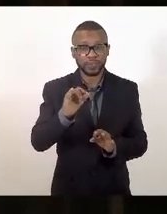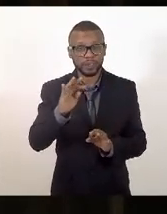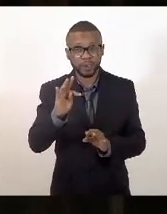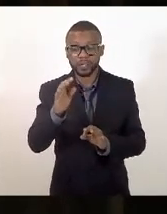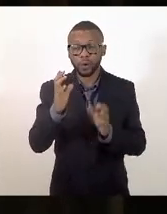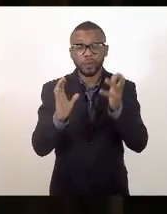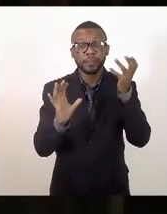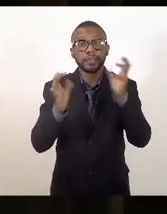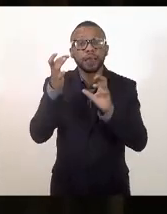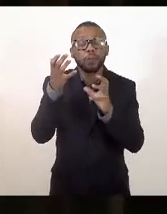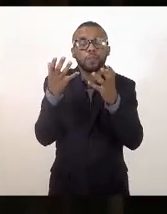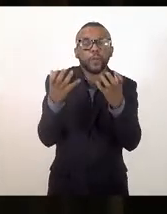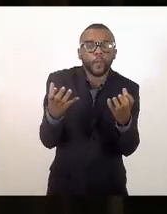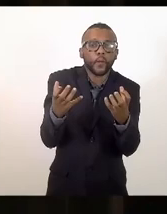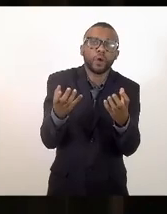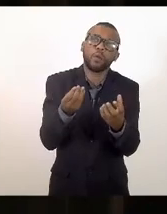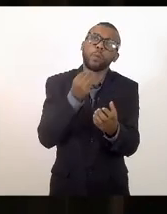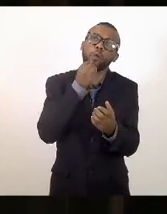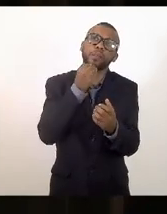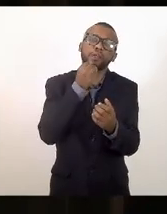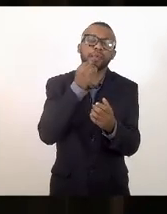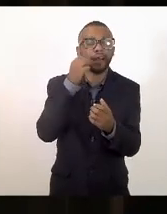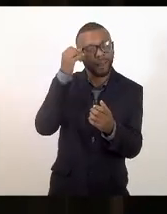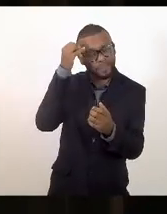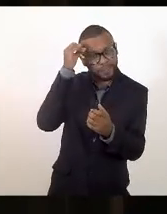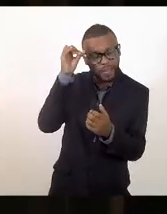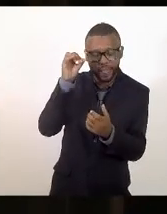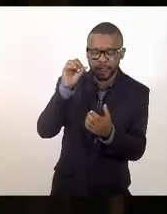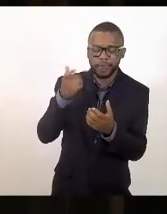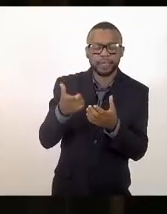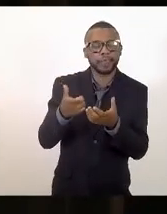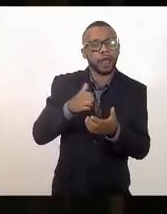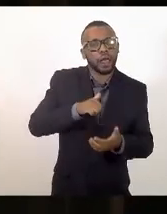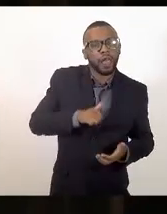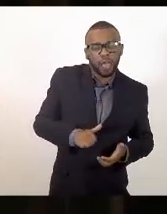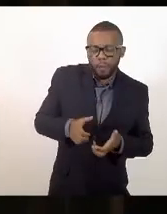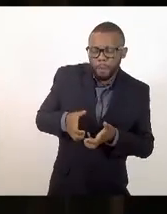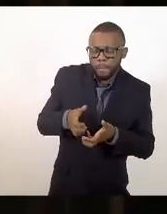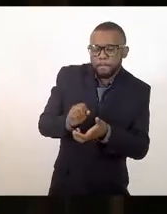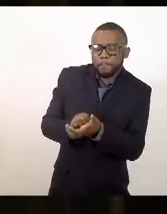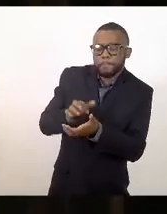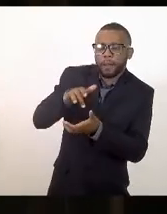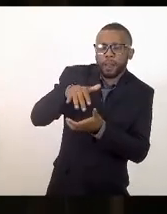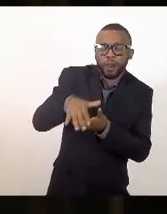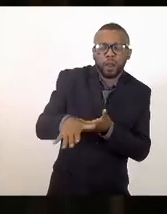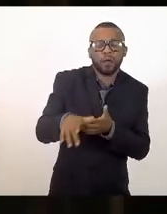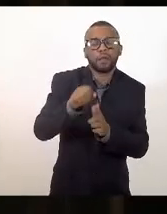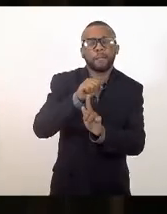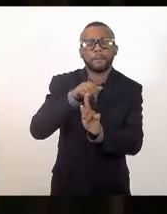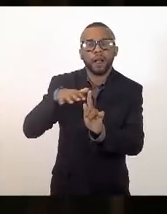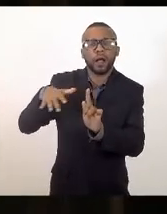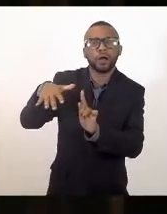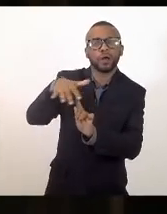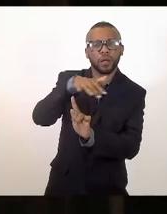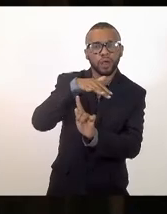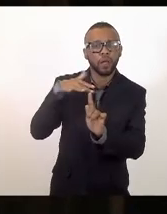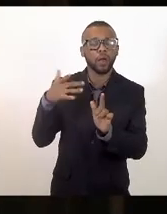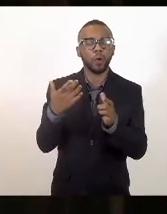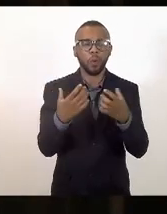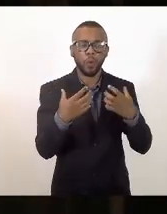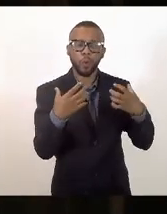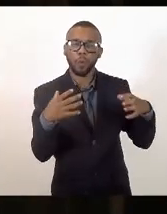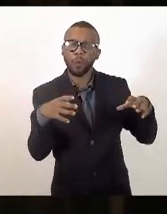evitar essa grande enxurrada de esgotos que vão todos os dias para a Baía de Guanabara. O complexo lagunar de